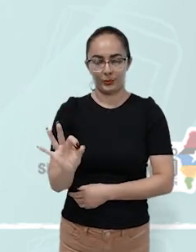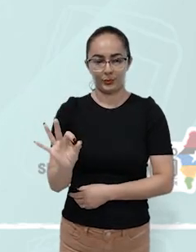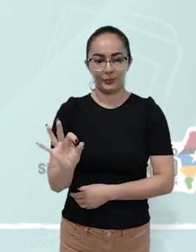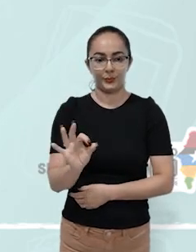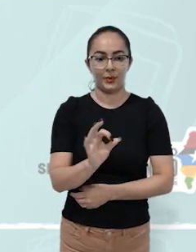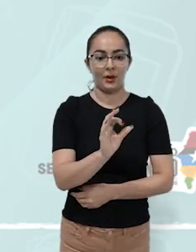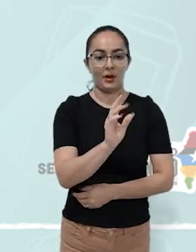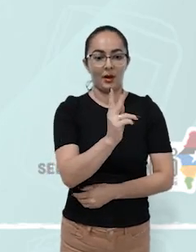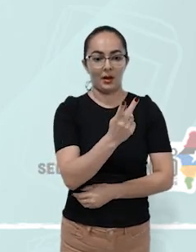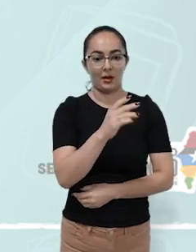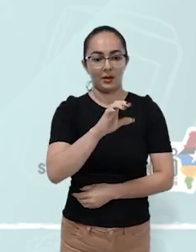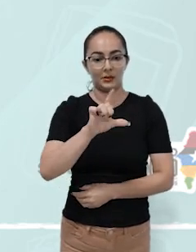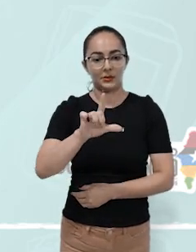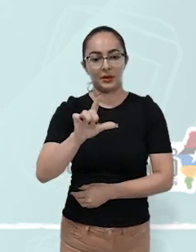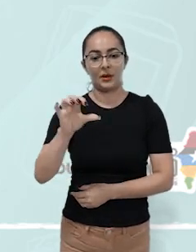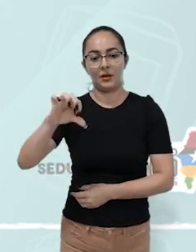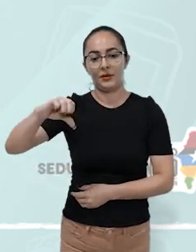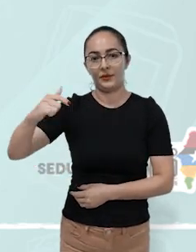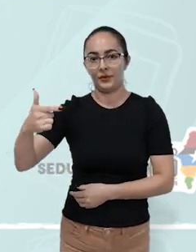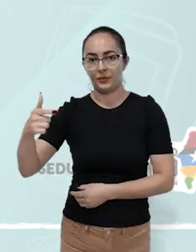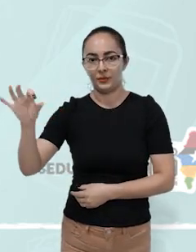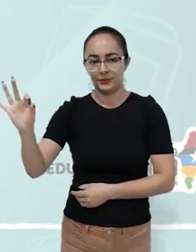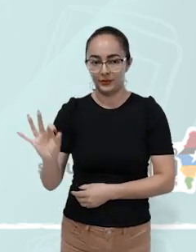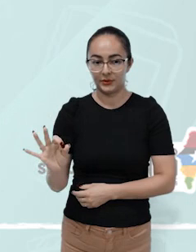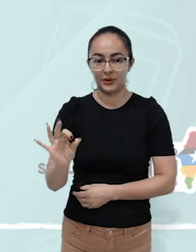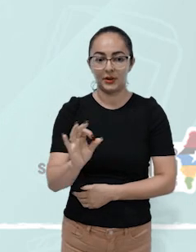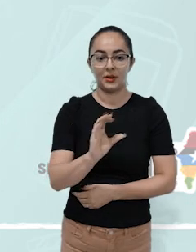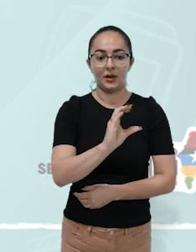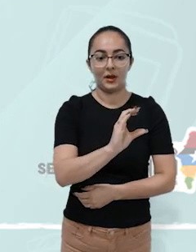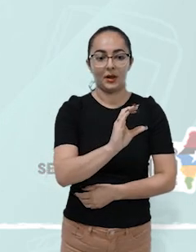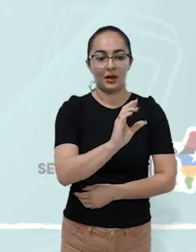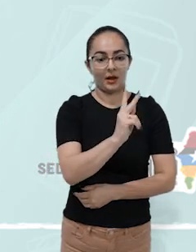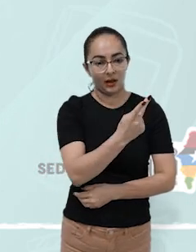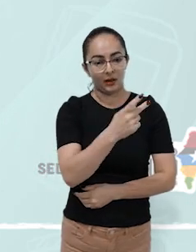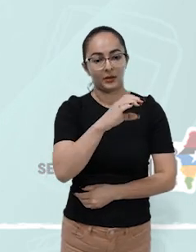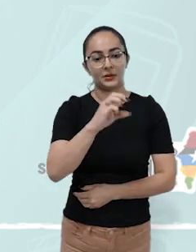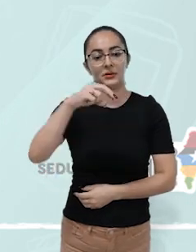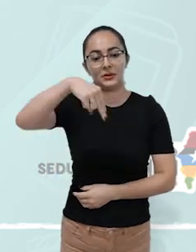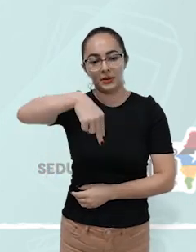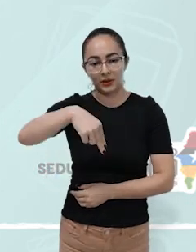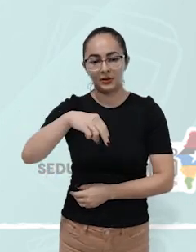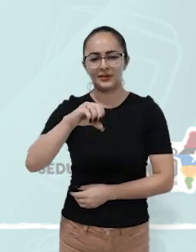O HCl, 92%. O HCN,